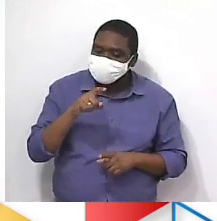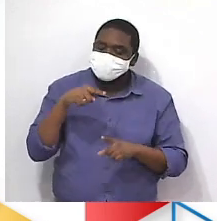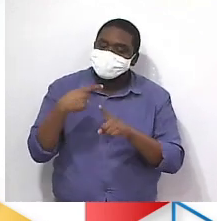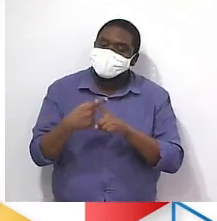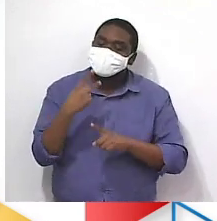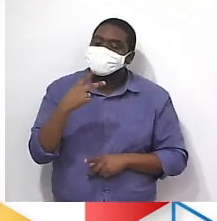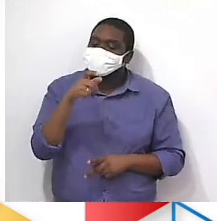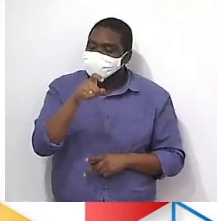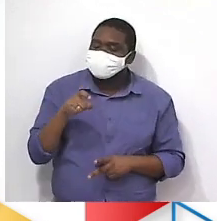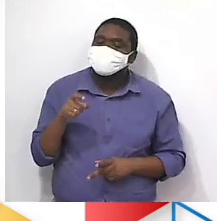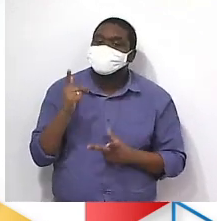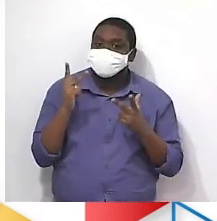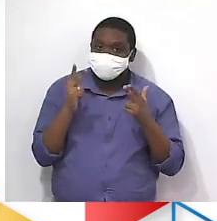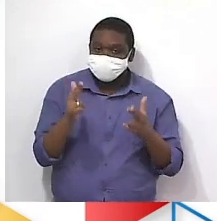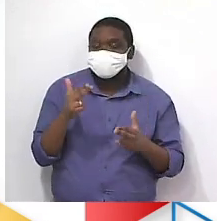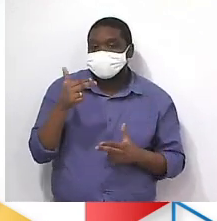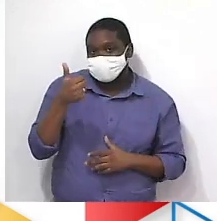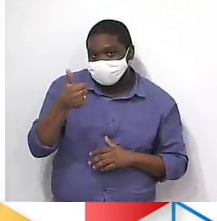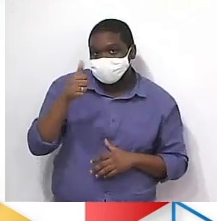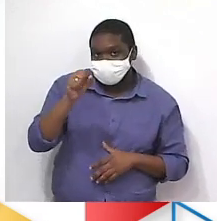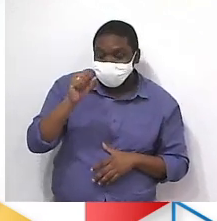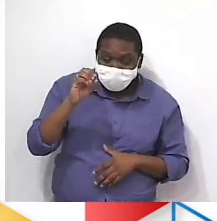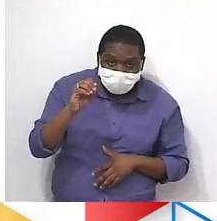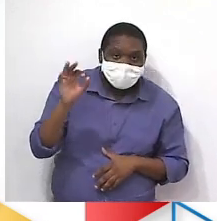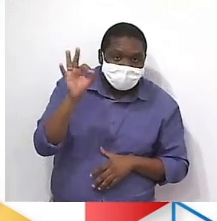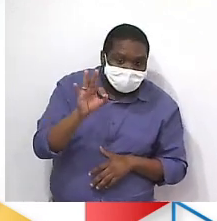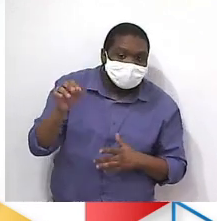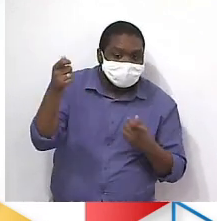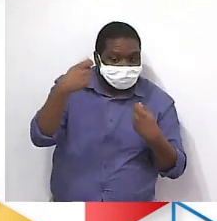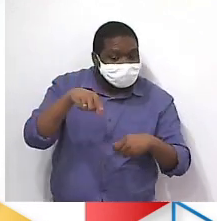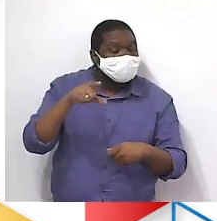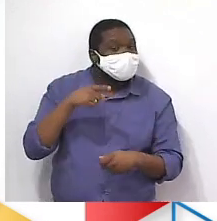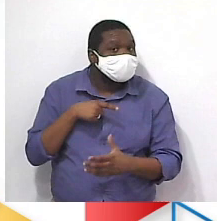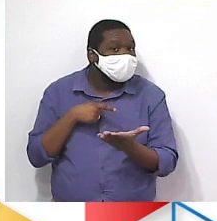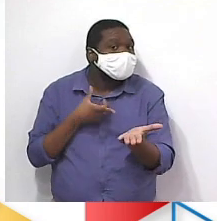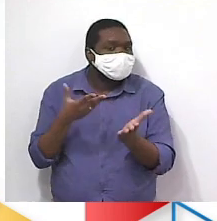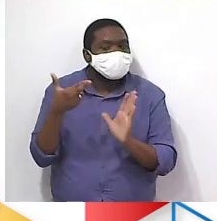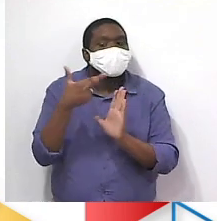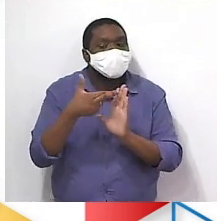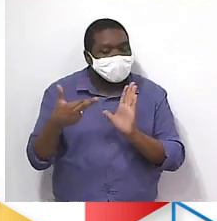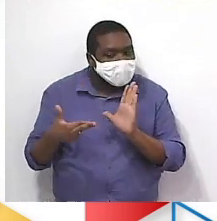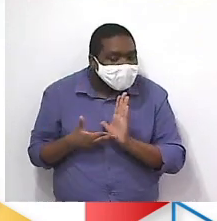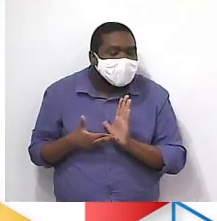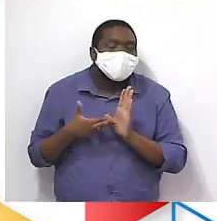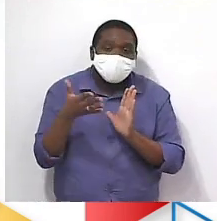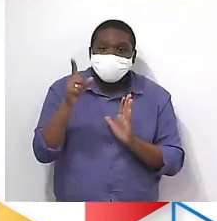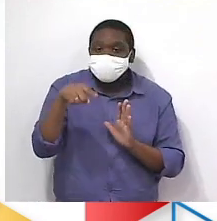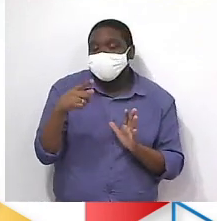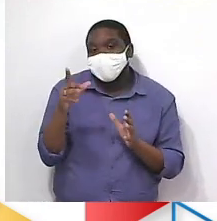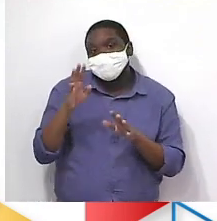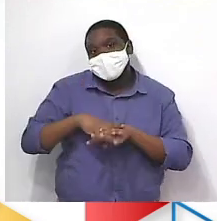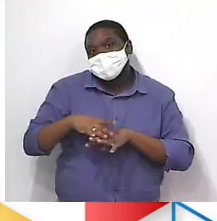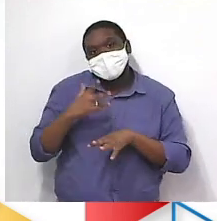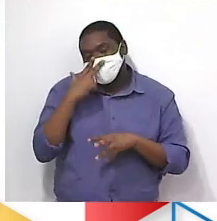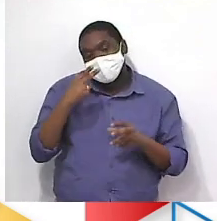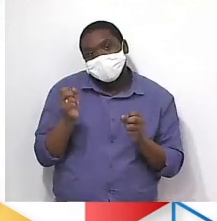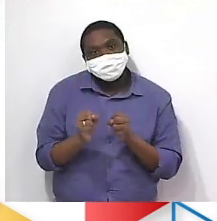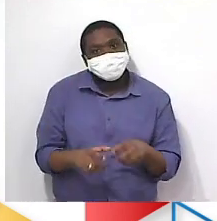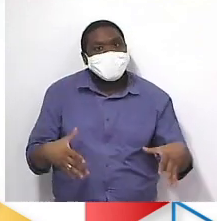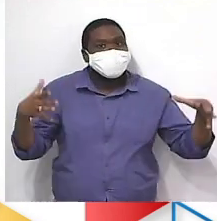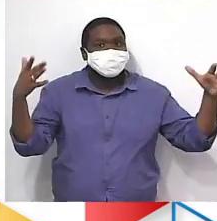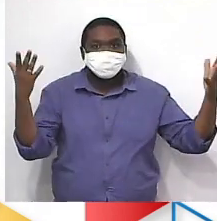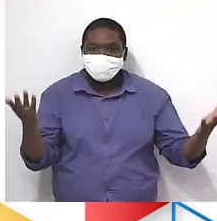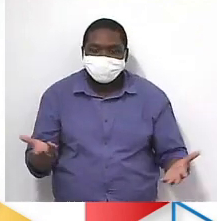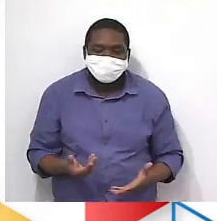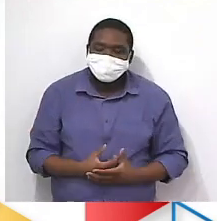2x vai dar exatamente 180. Tem que dar. Essa é a mágica da matemática, ok? E aí,